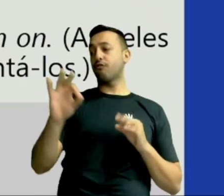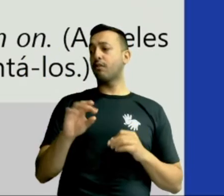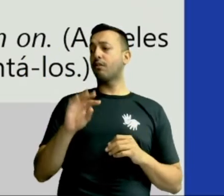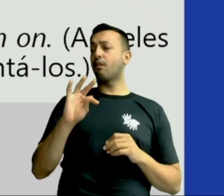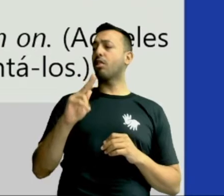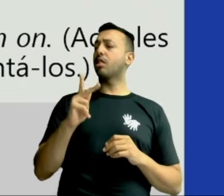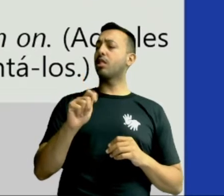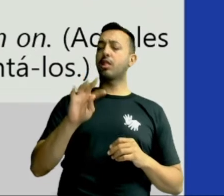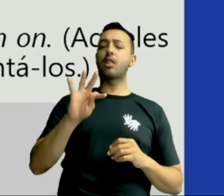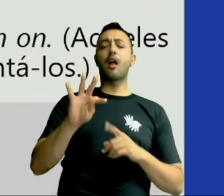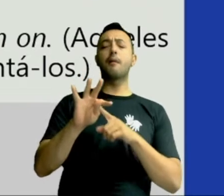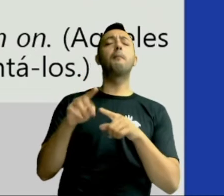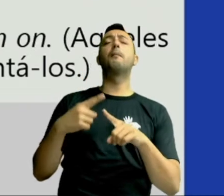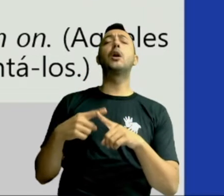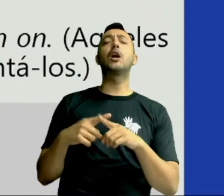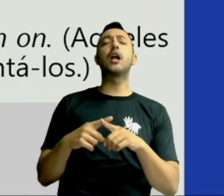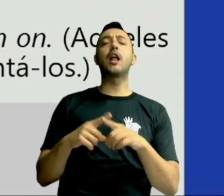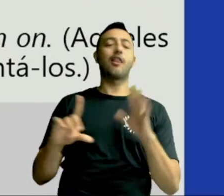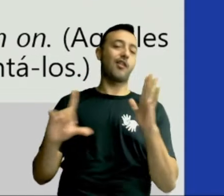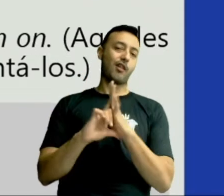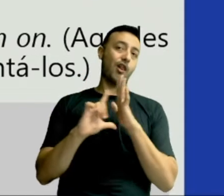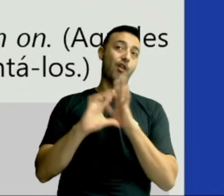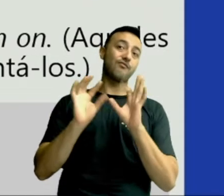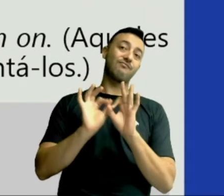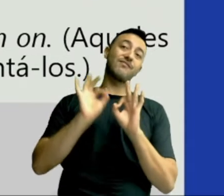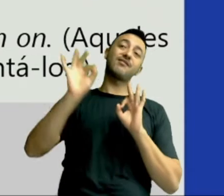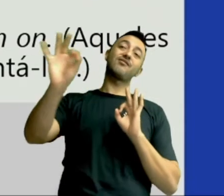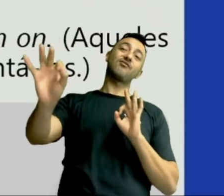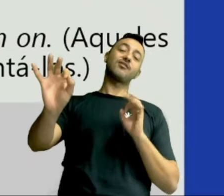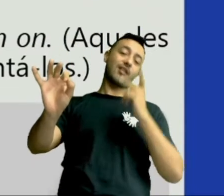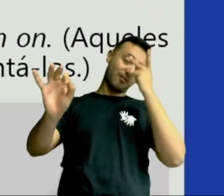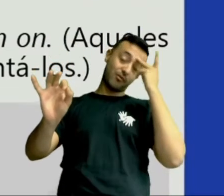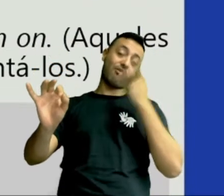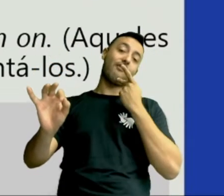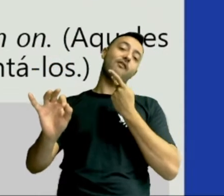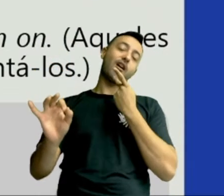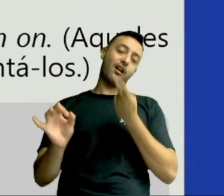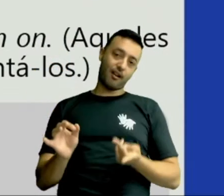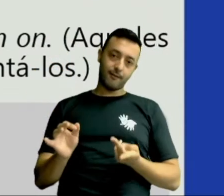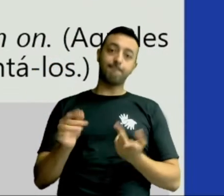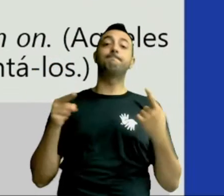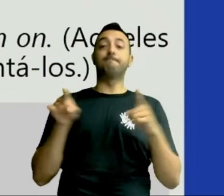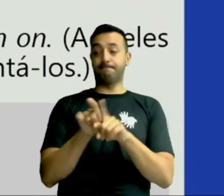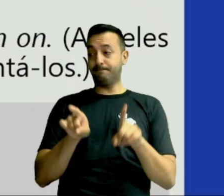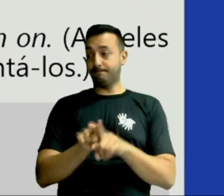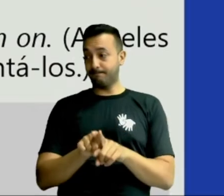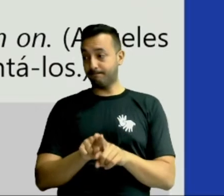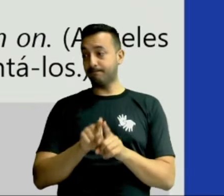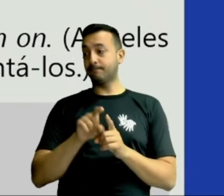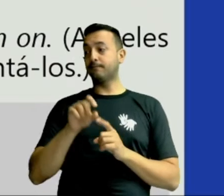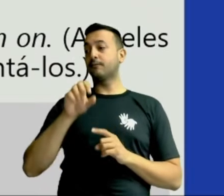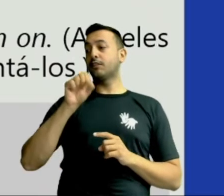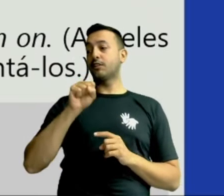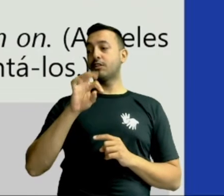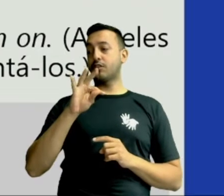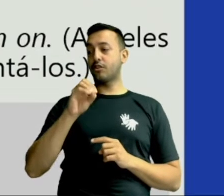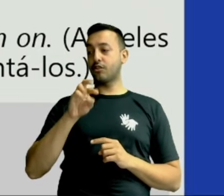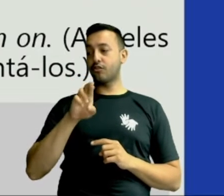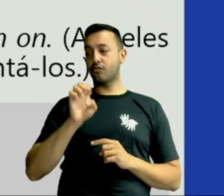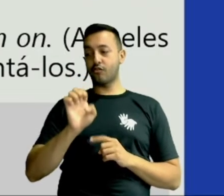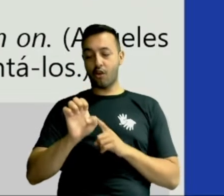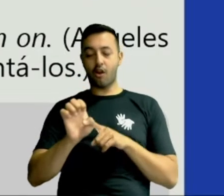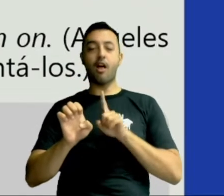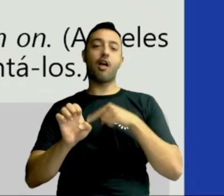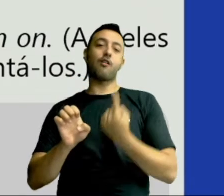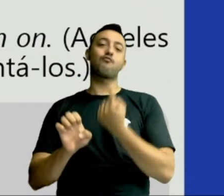porque a loja está distante da pessoa que está falando a frase e também Store está no